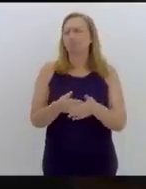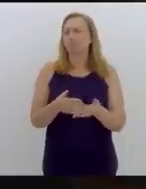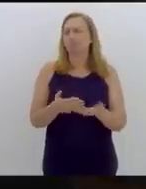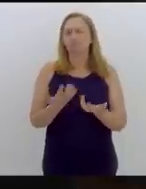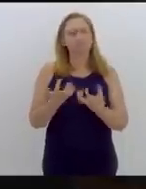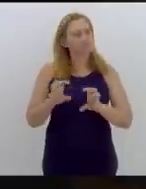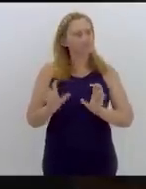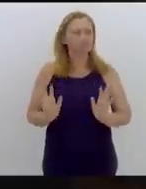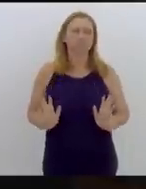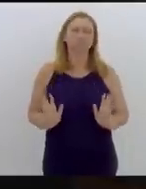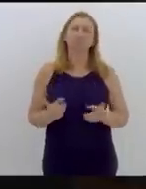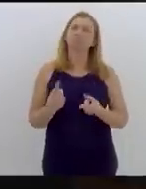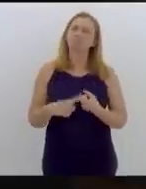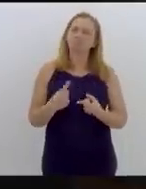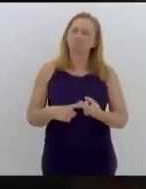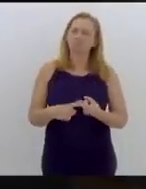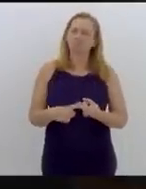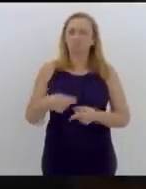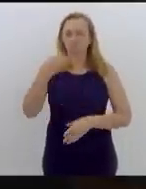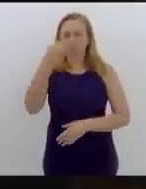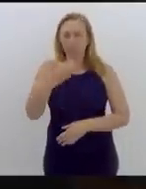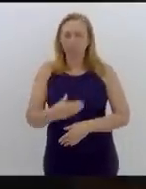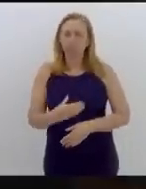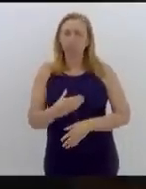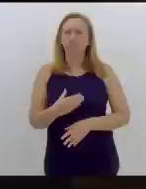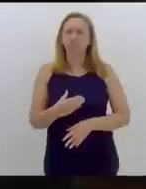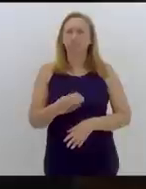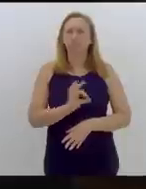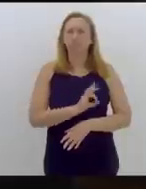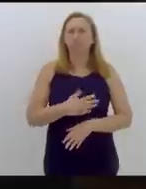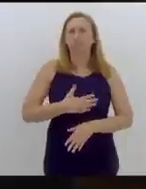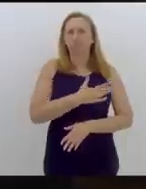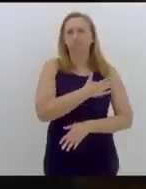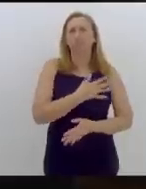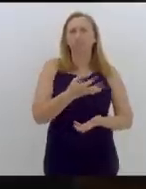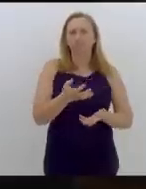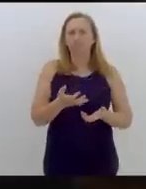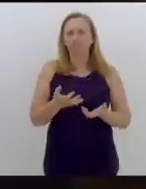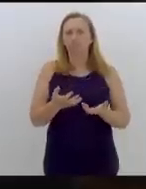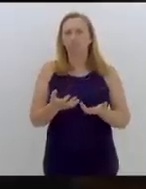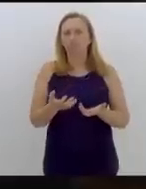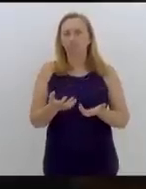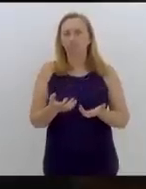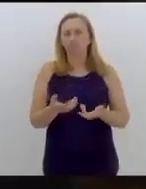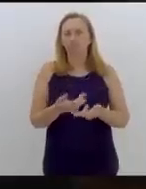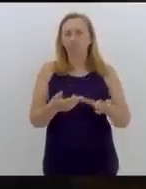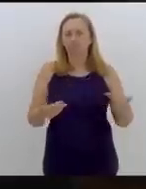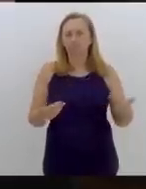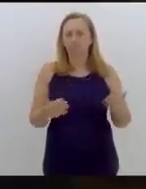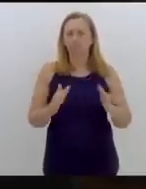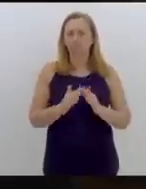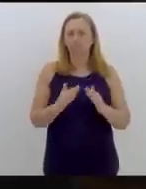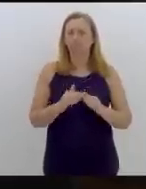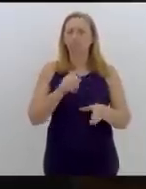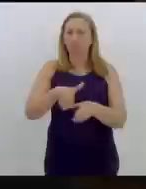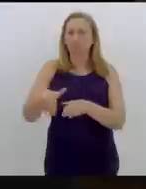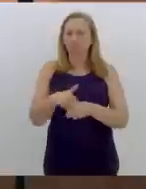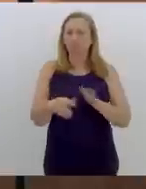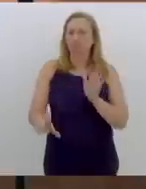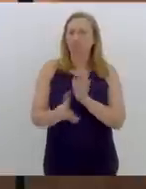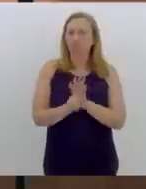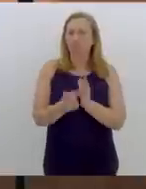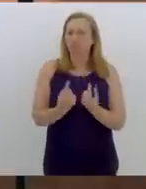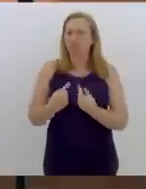esperamos porque o comportamento da polícia militar na hora que precisa de alguma coisa dessa casa seja na votação de uma lei que vai